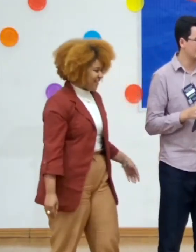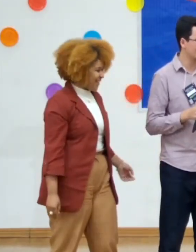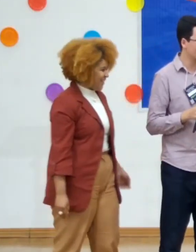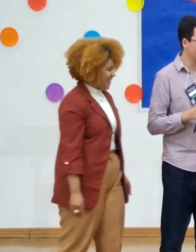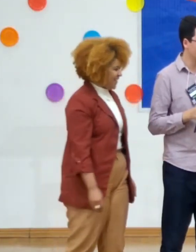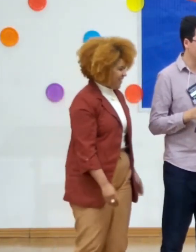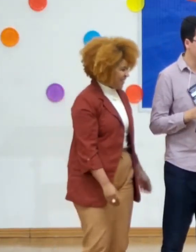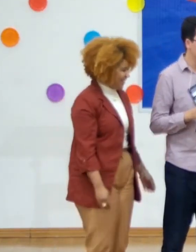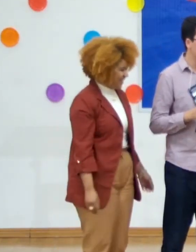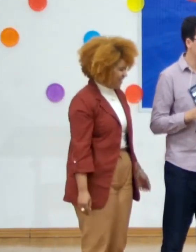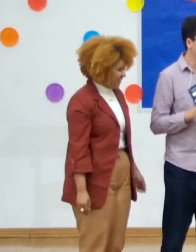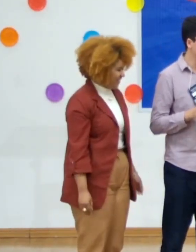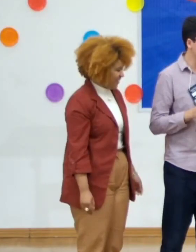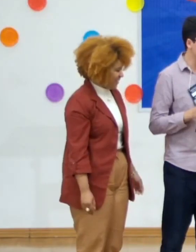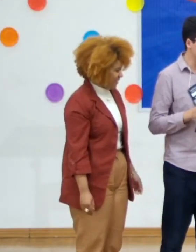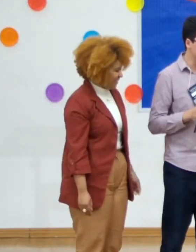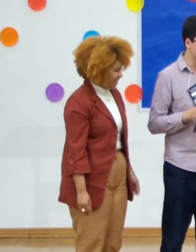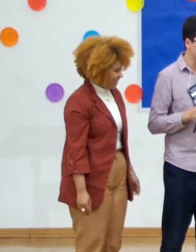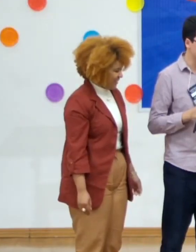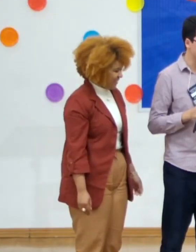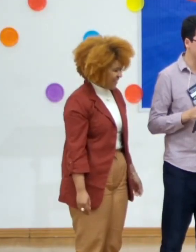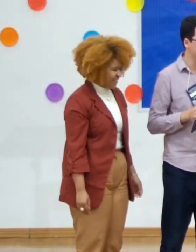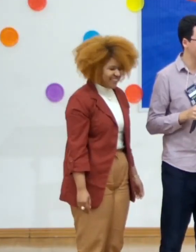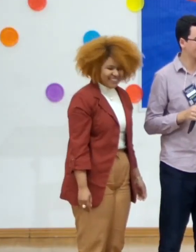Pastor, faz a bandeja aí.